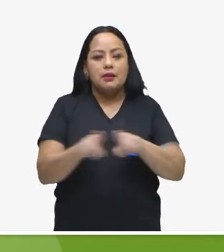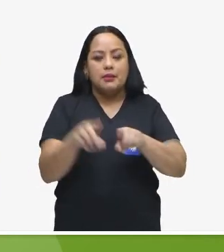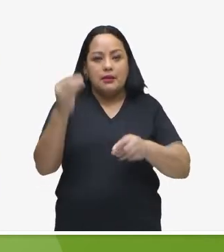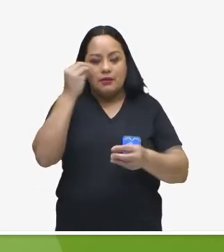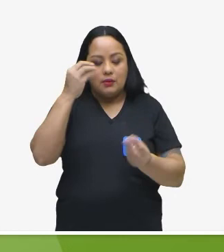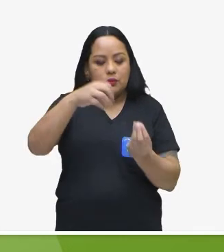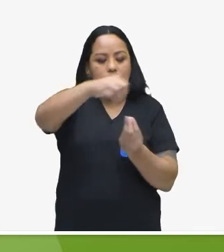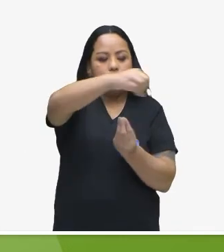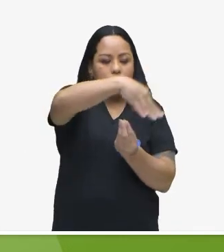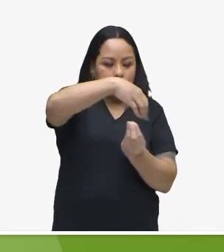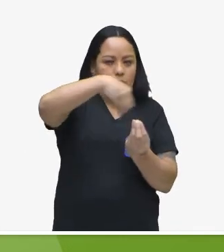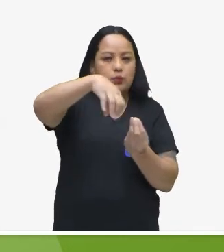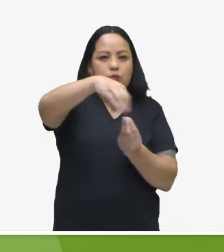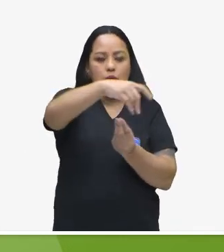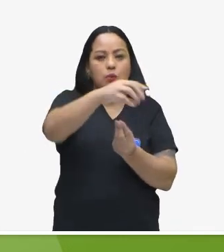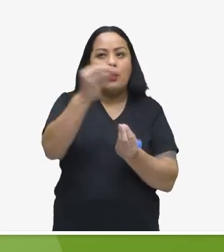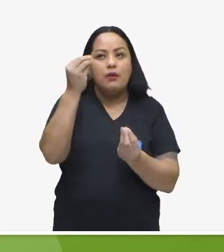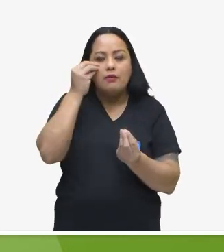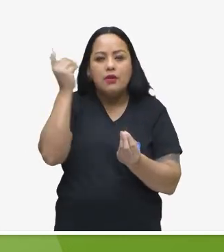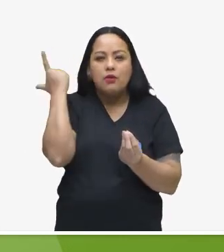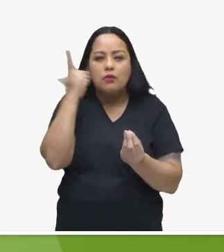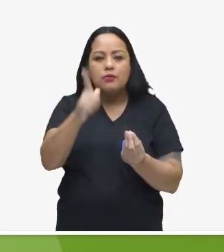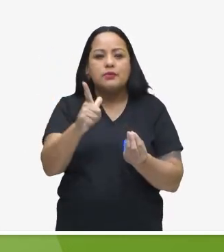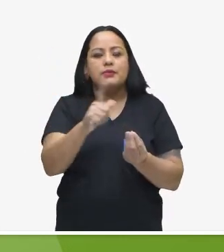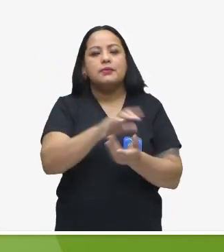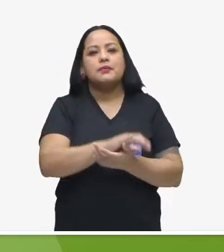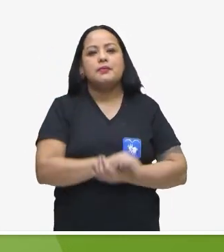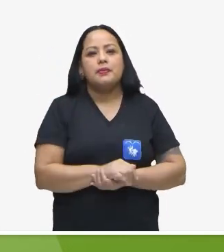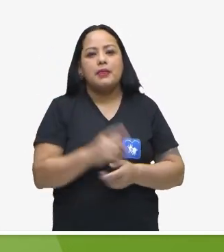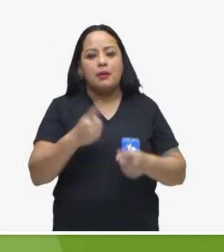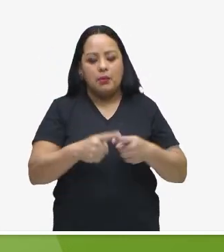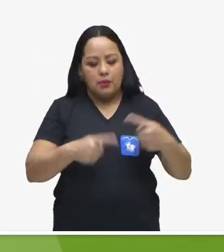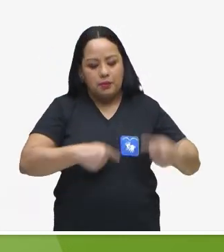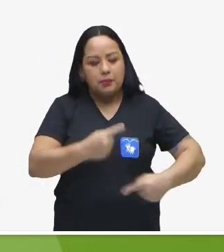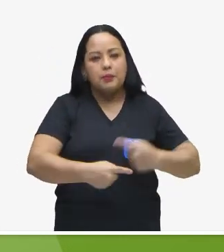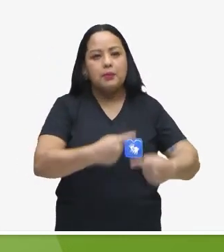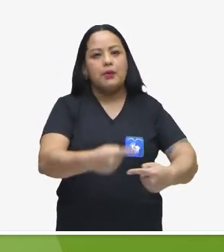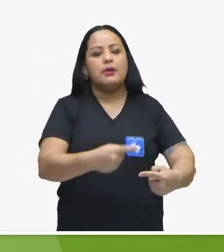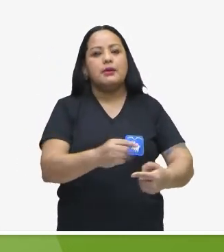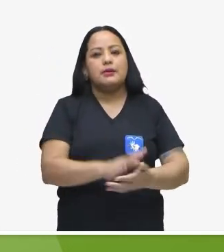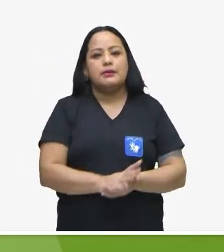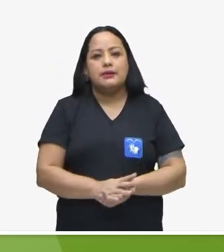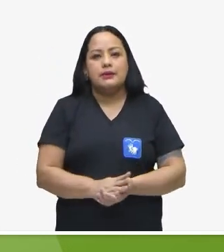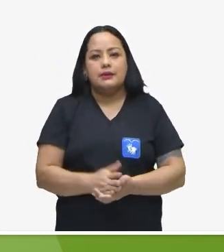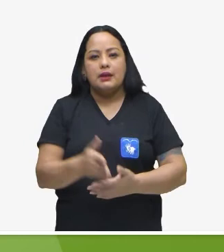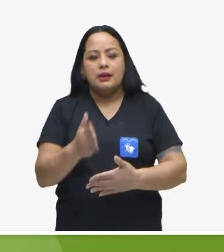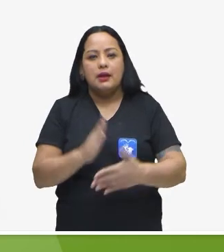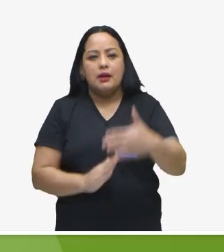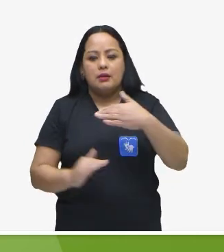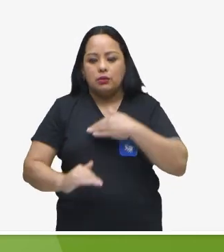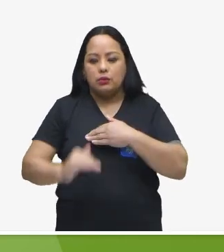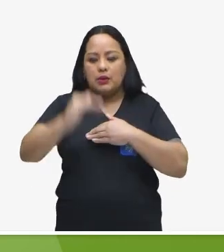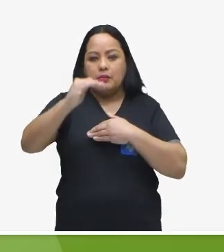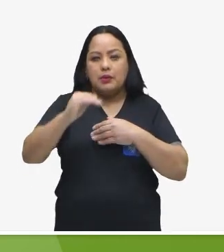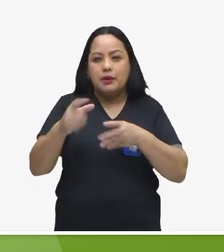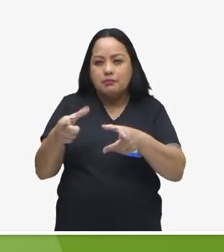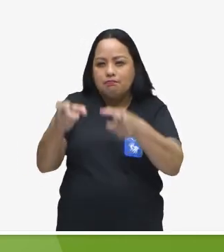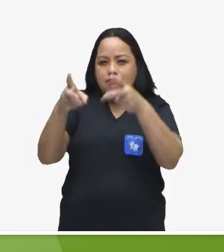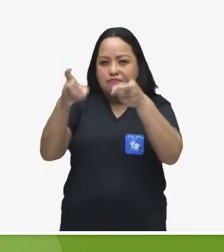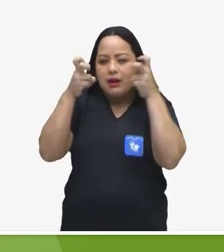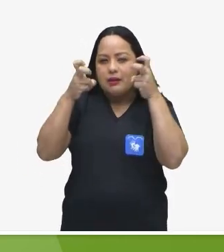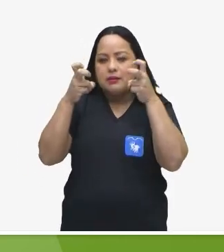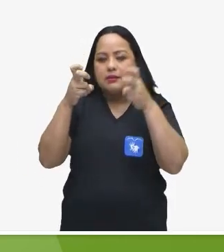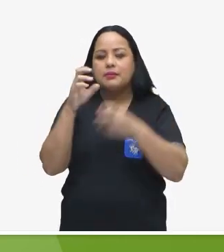que conseguimos, né, enxergar olho nu, tá? Quando eles se reproduzem, eles chegam a um tamanho que a gente consegue visualizá-los,